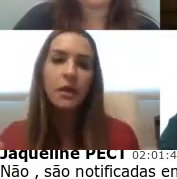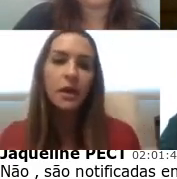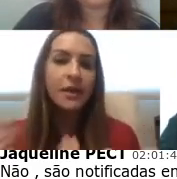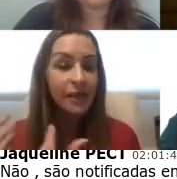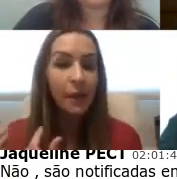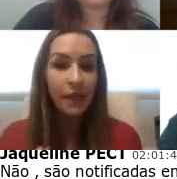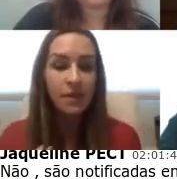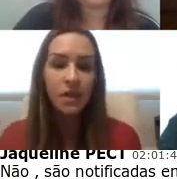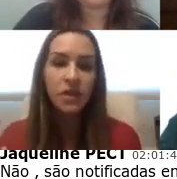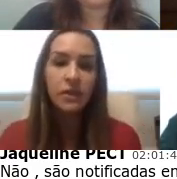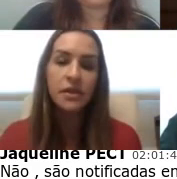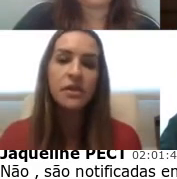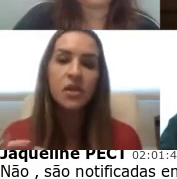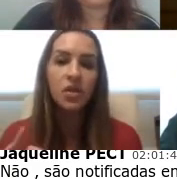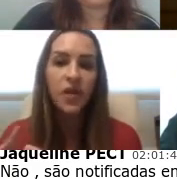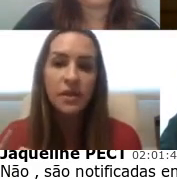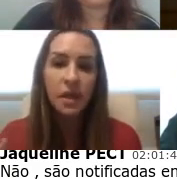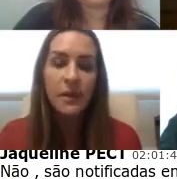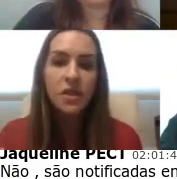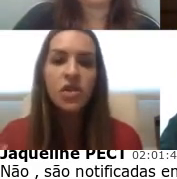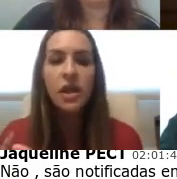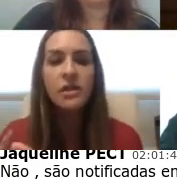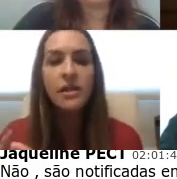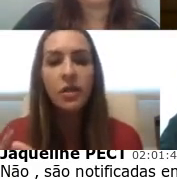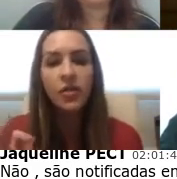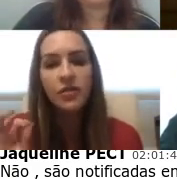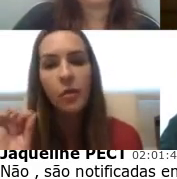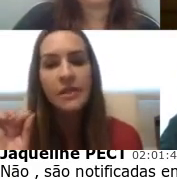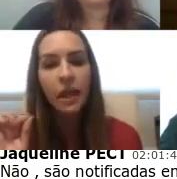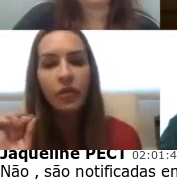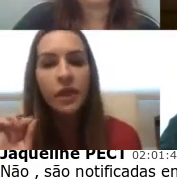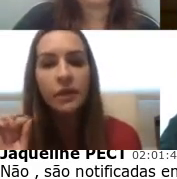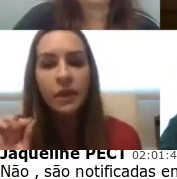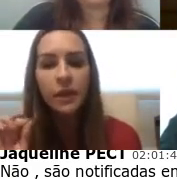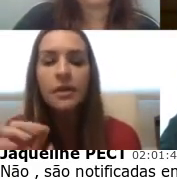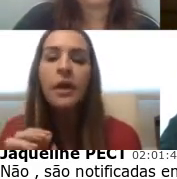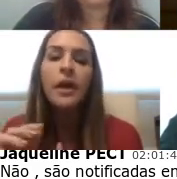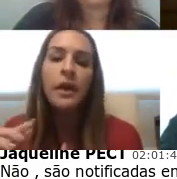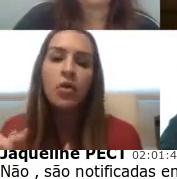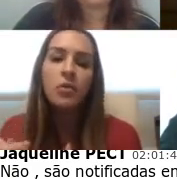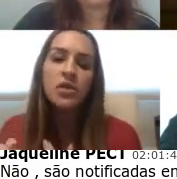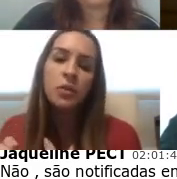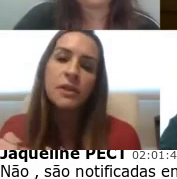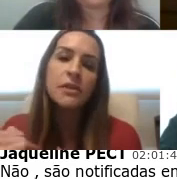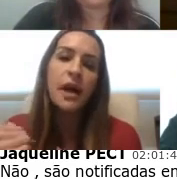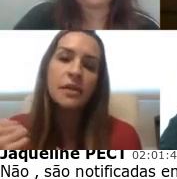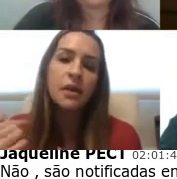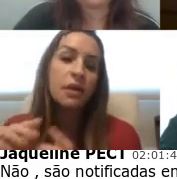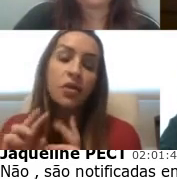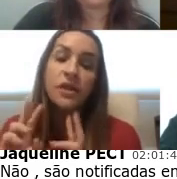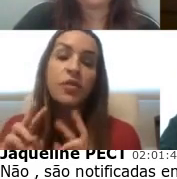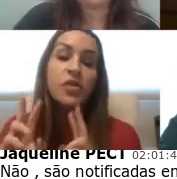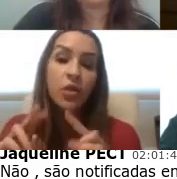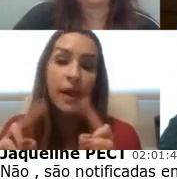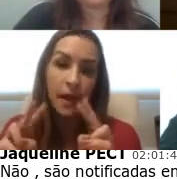sempre antigamente a gente tinha assim a gente fazia BCG e se ela não formasse aquela feridinha era como se a gente precisasse